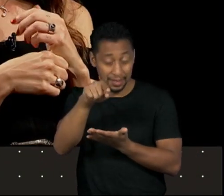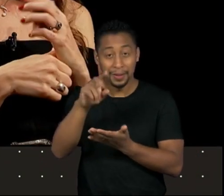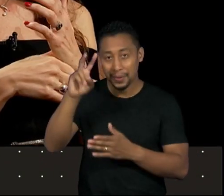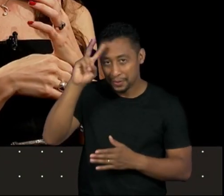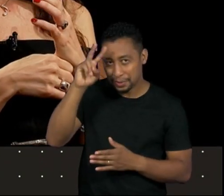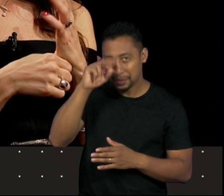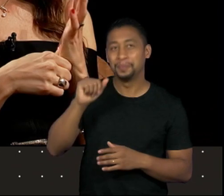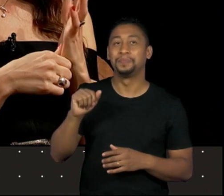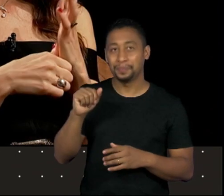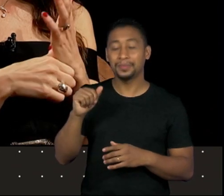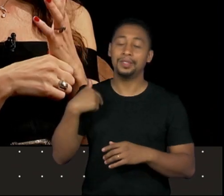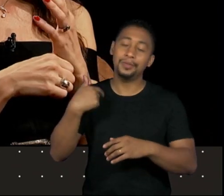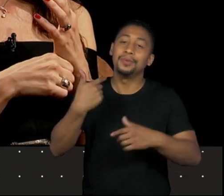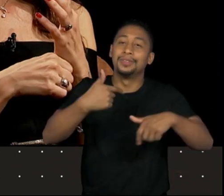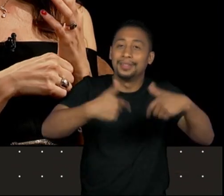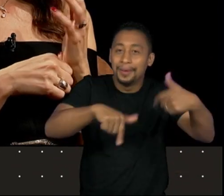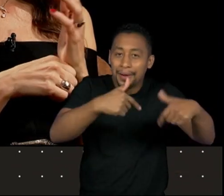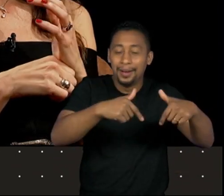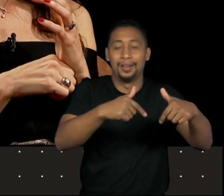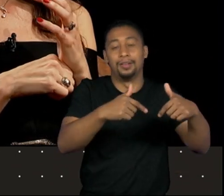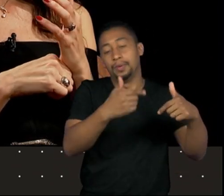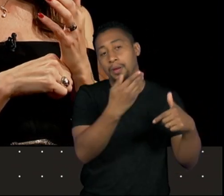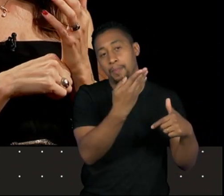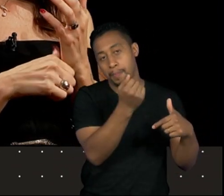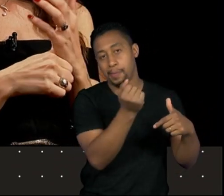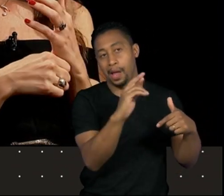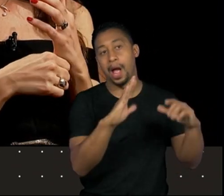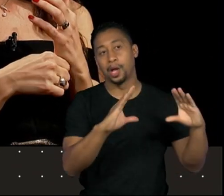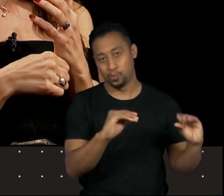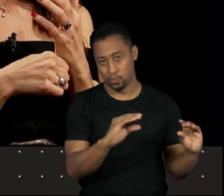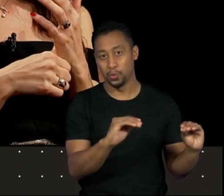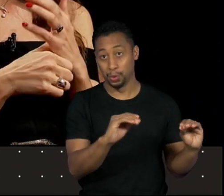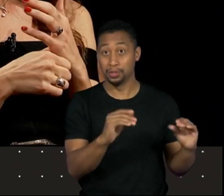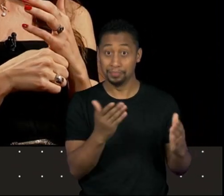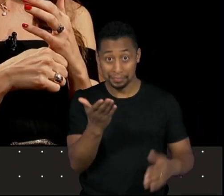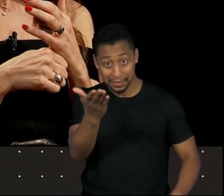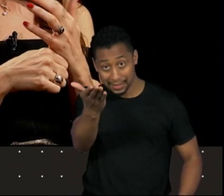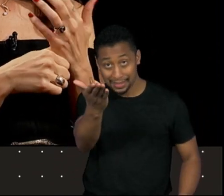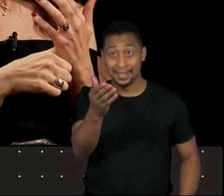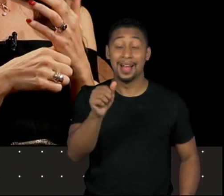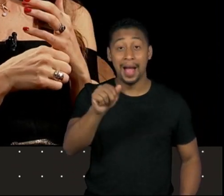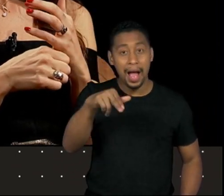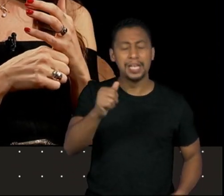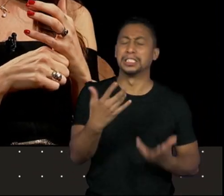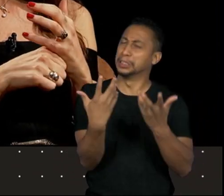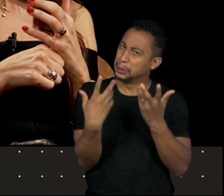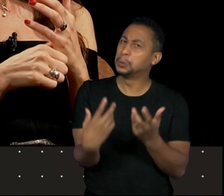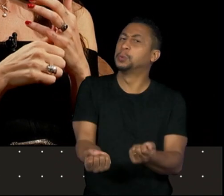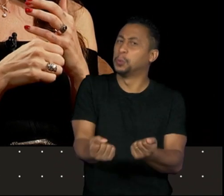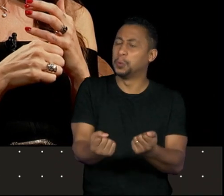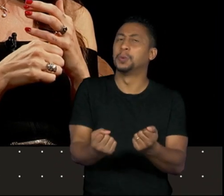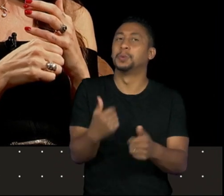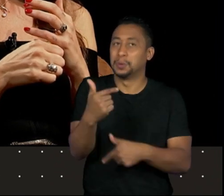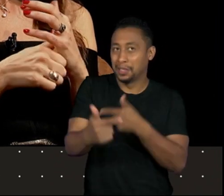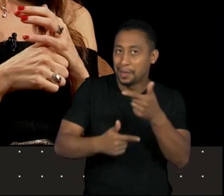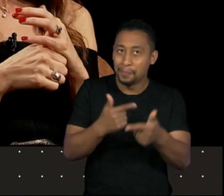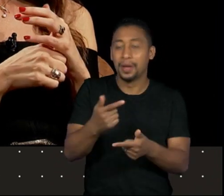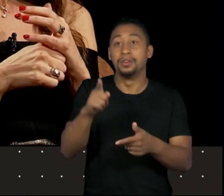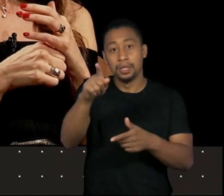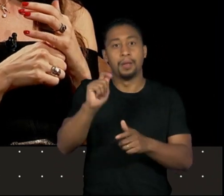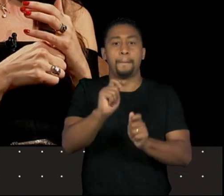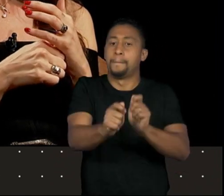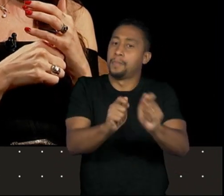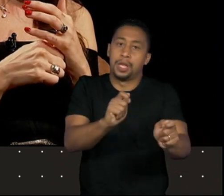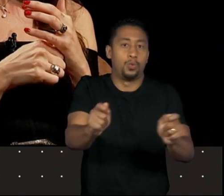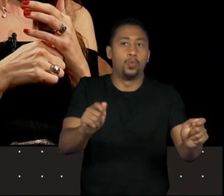aqui na Noite de São Paulo, e ela bancou, né, todo o começo do primeiro disco, pagava os músicos, pagava o